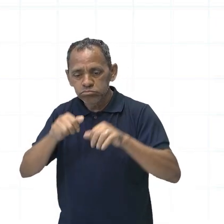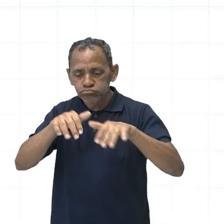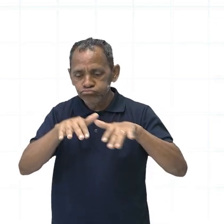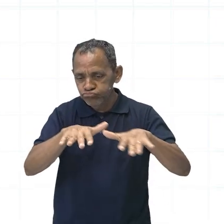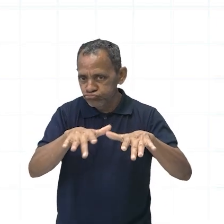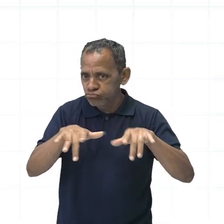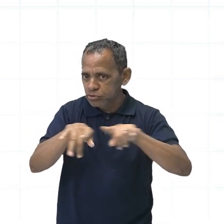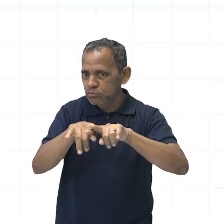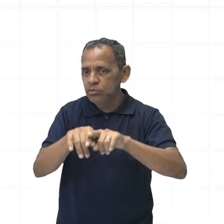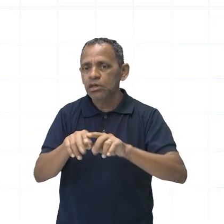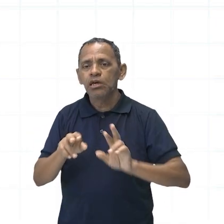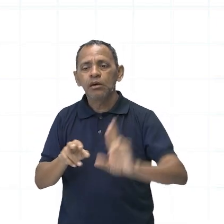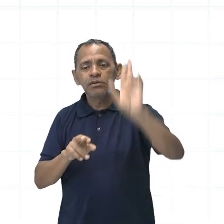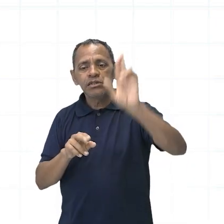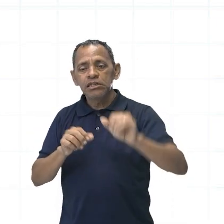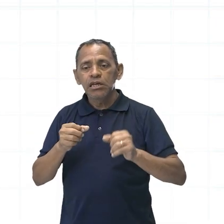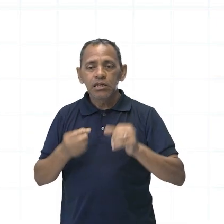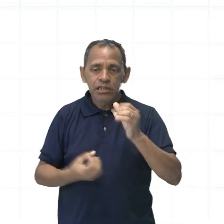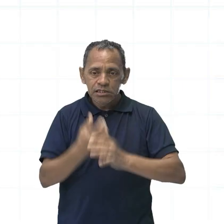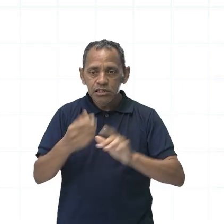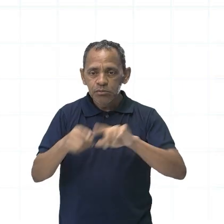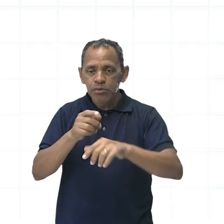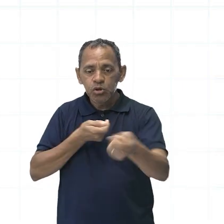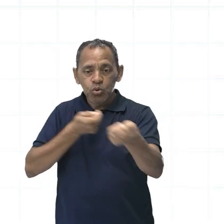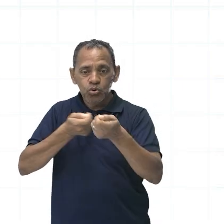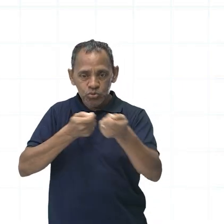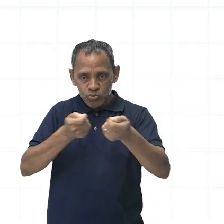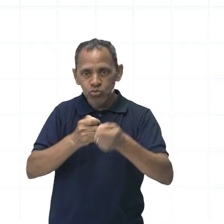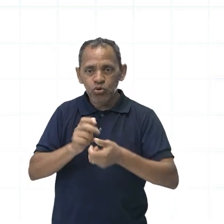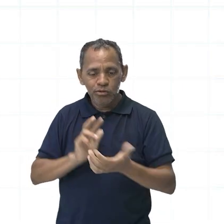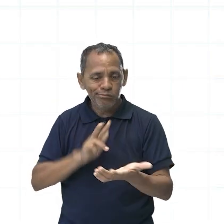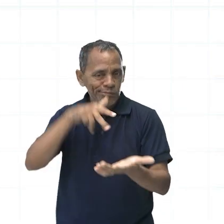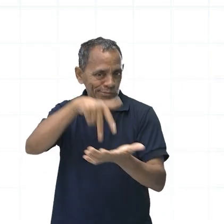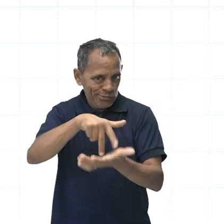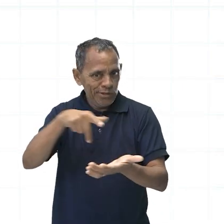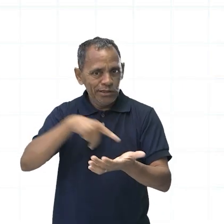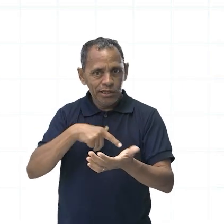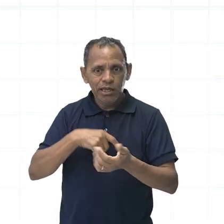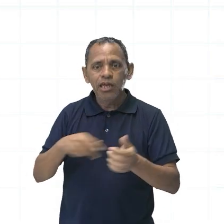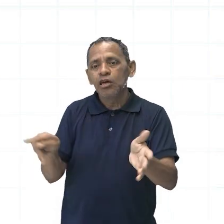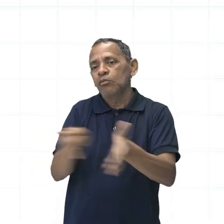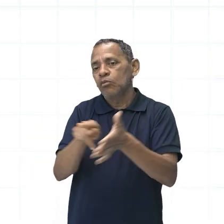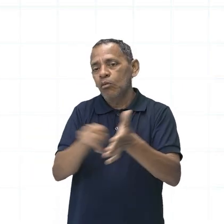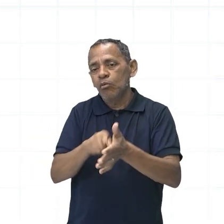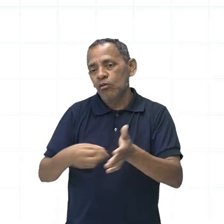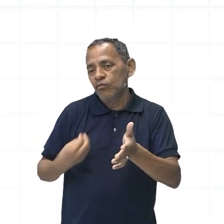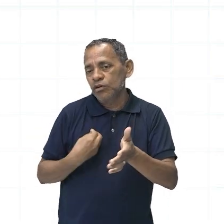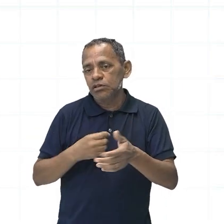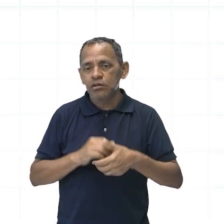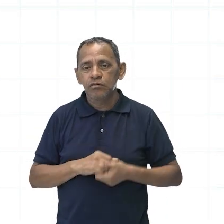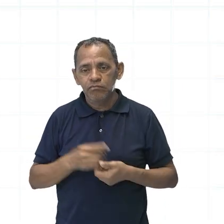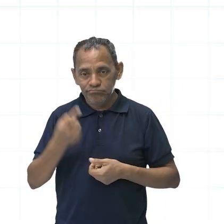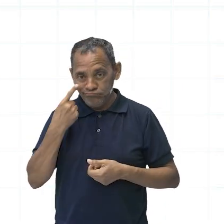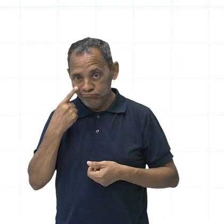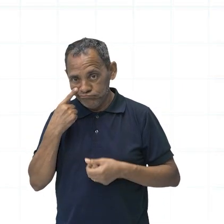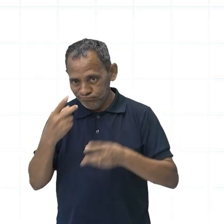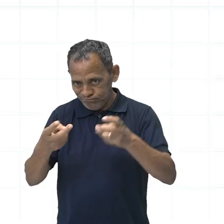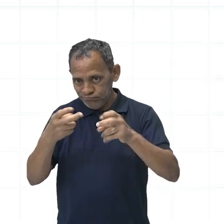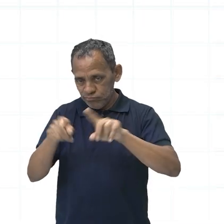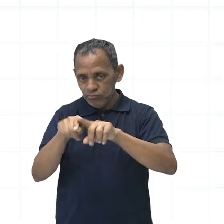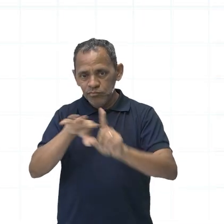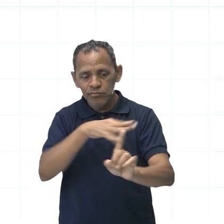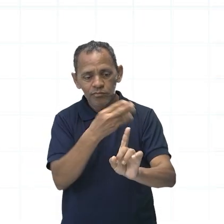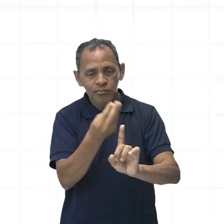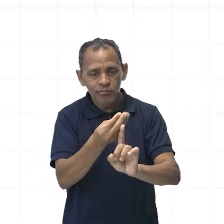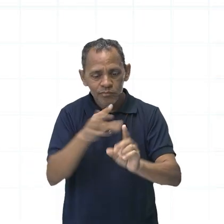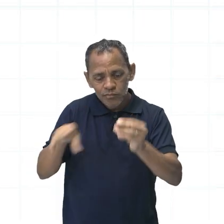representa a criação e o controle que a protagonista tem sobre sua própria vida. Olha só como isso, a arte está incluindo